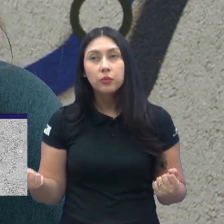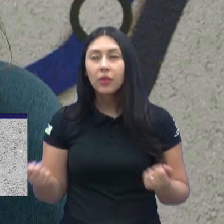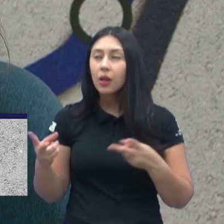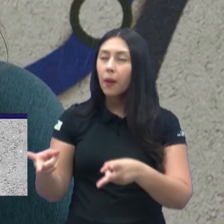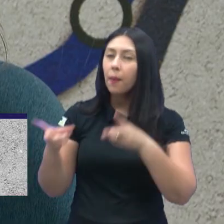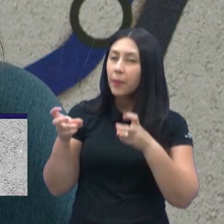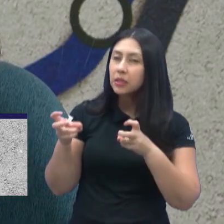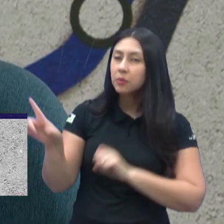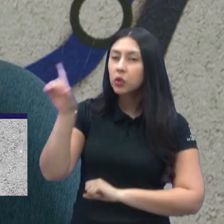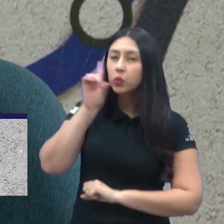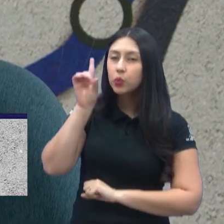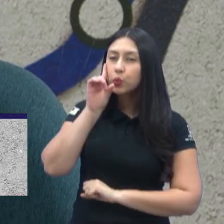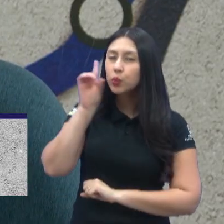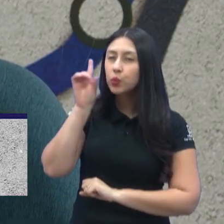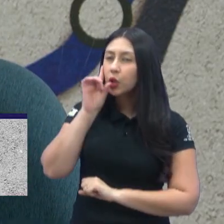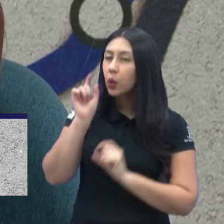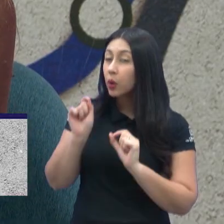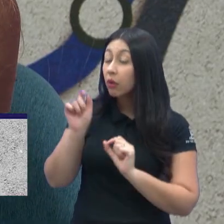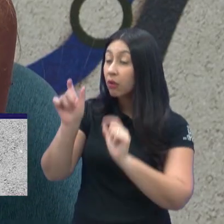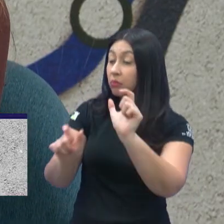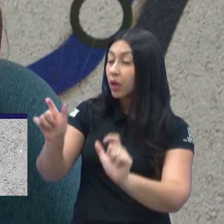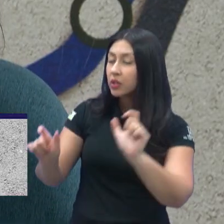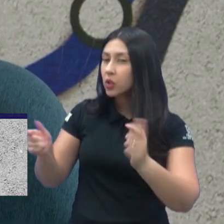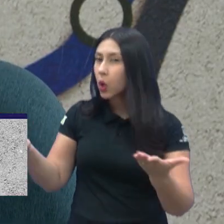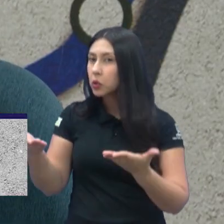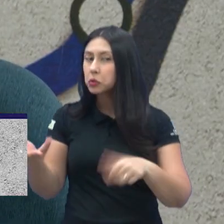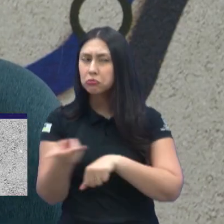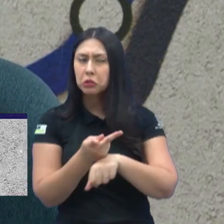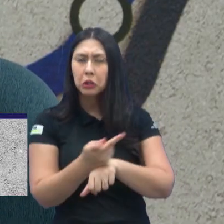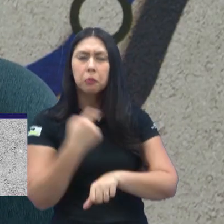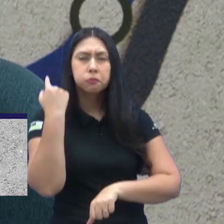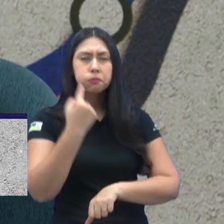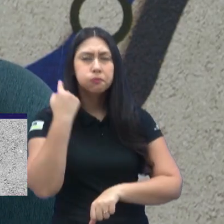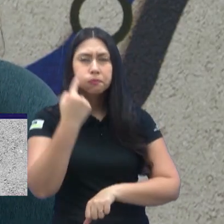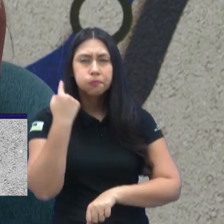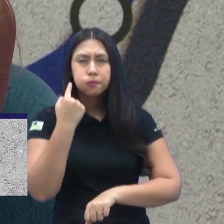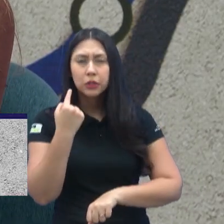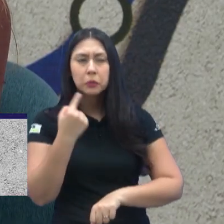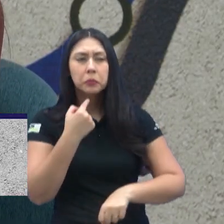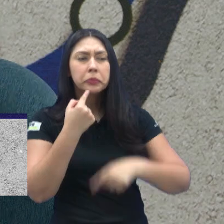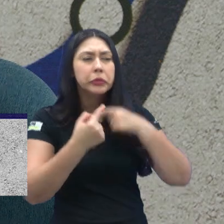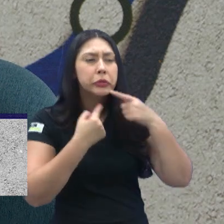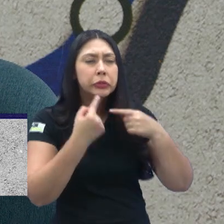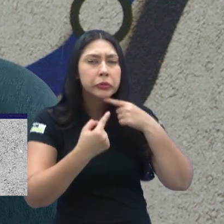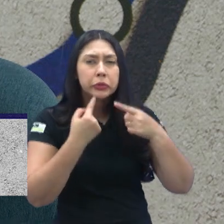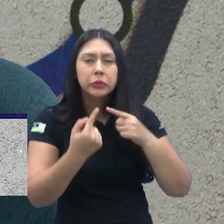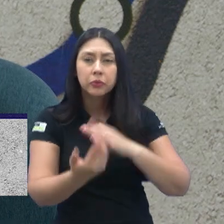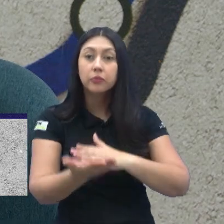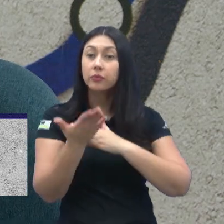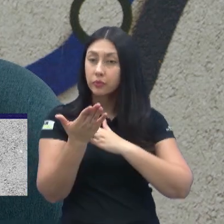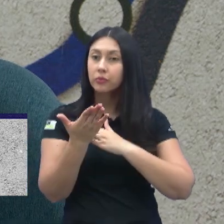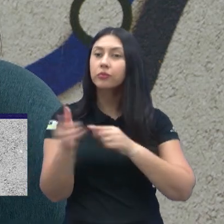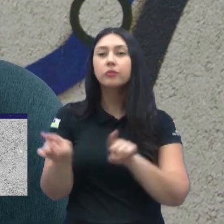meu dia a dia. As pessoas estão procurando mais o advogado realmente para consultar mesmo, não só para formalizar o